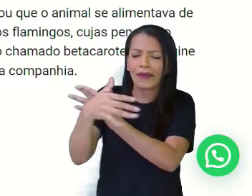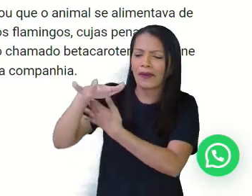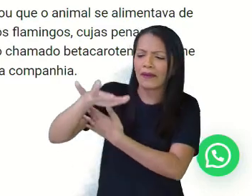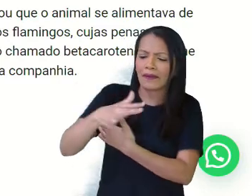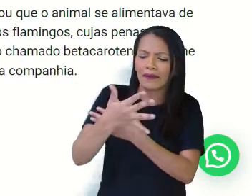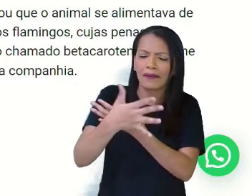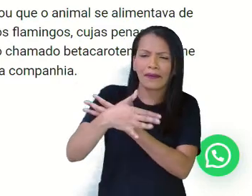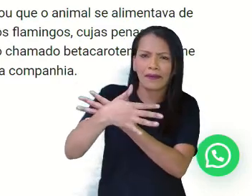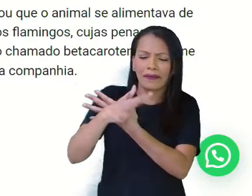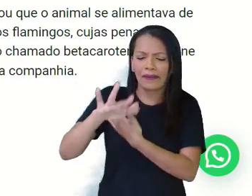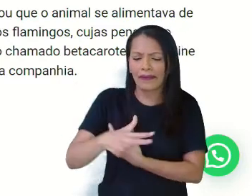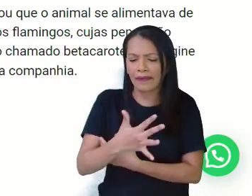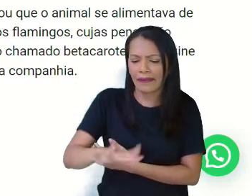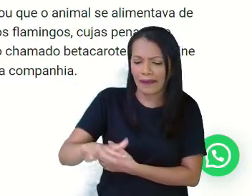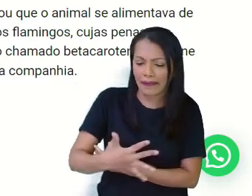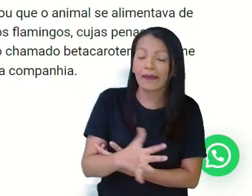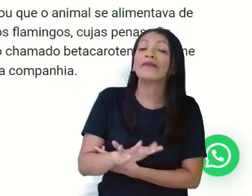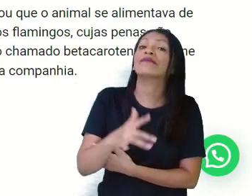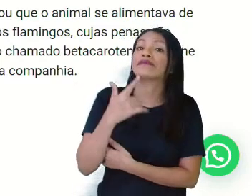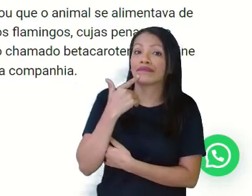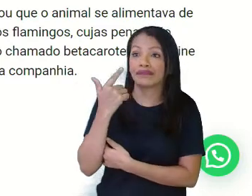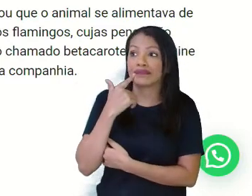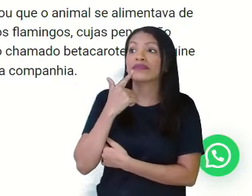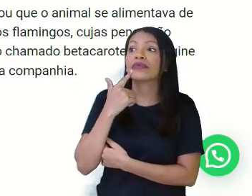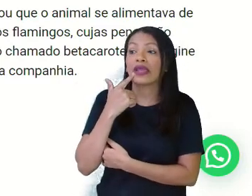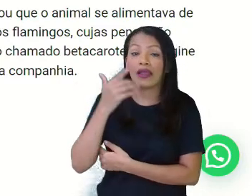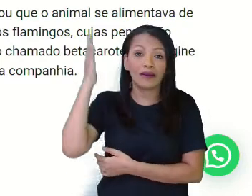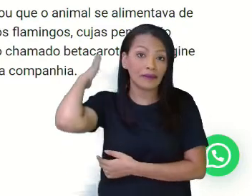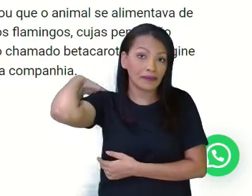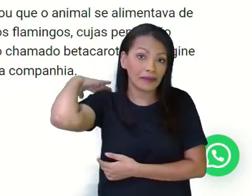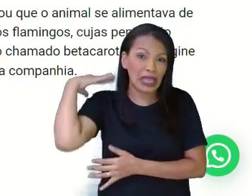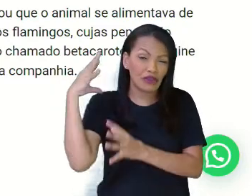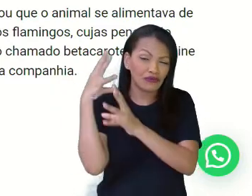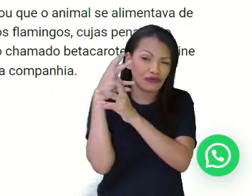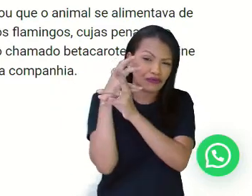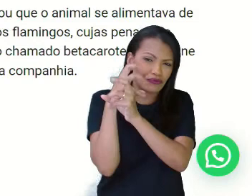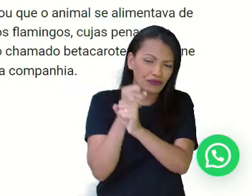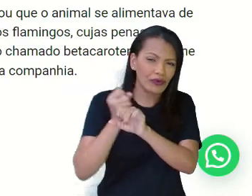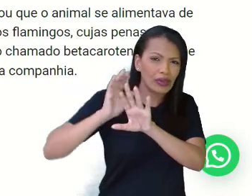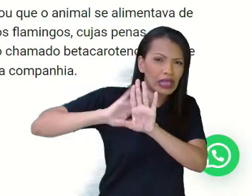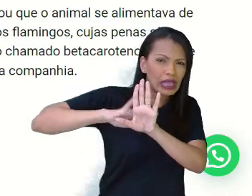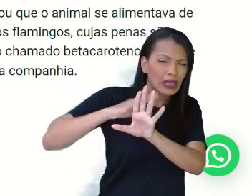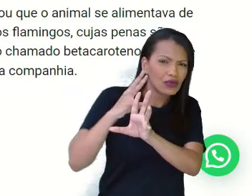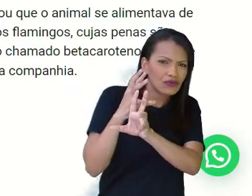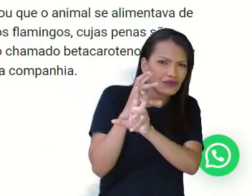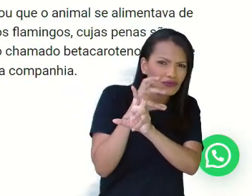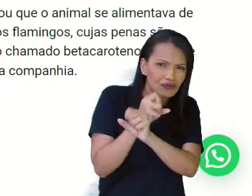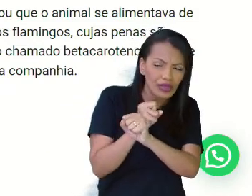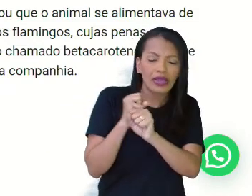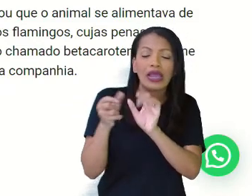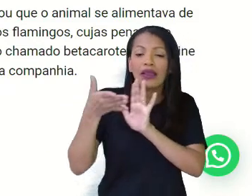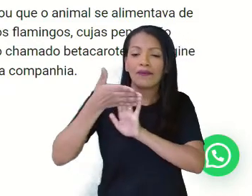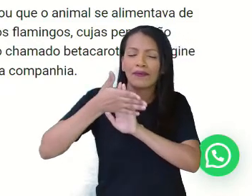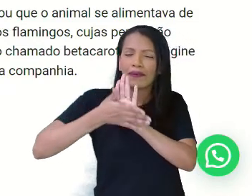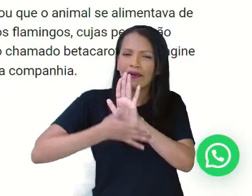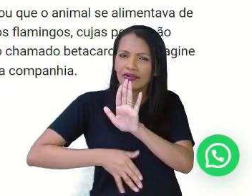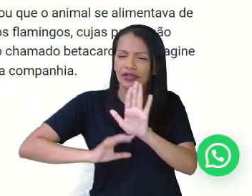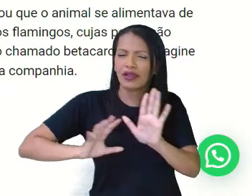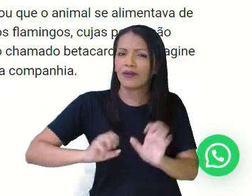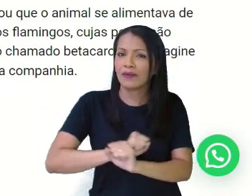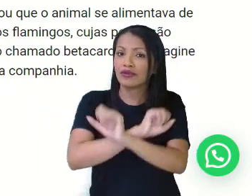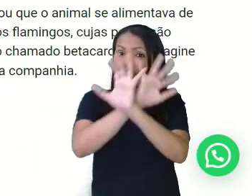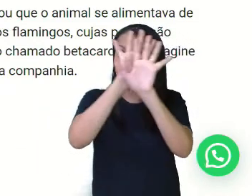do abdômen, é mais clara que a parte superior, a parte do dorso. Então, a foto que aparece agora na